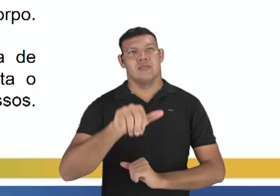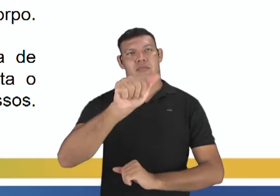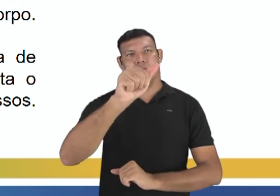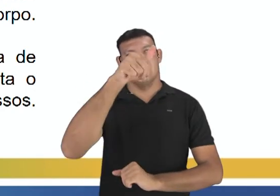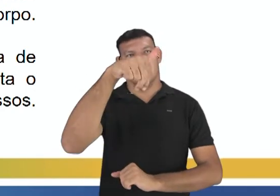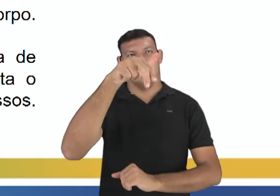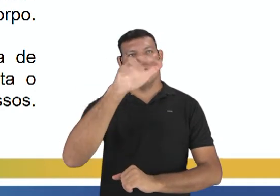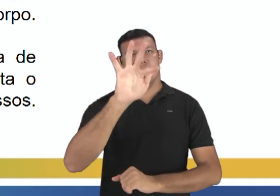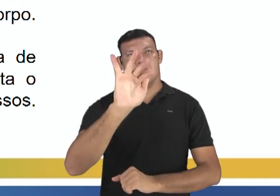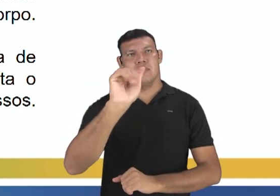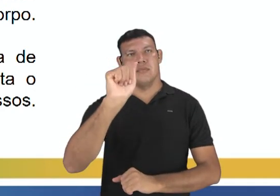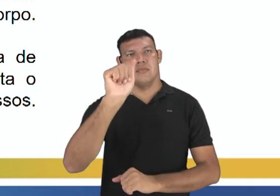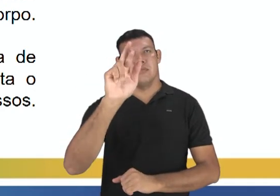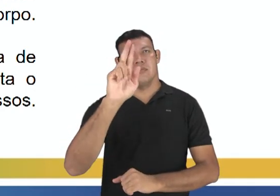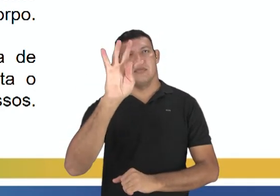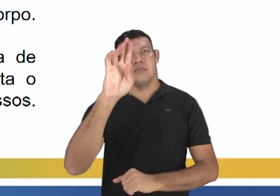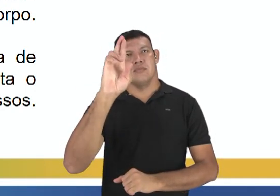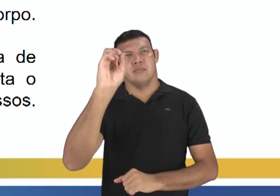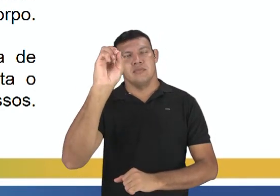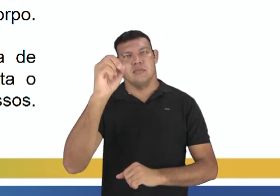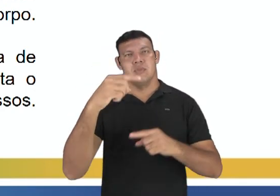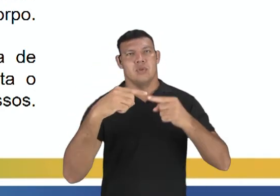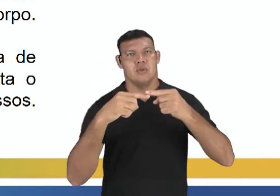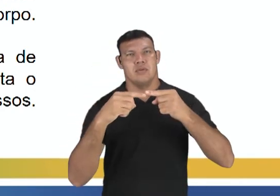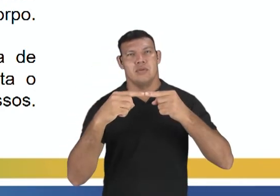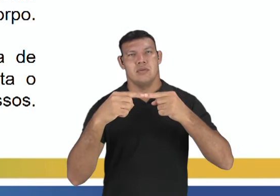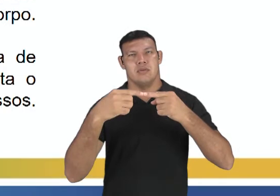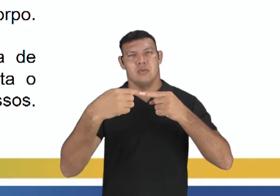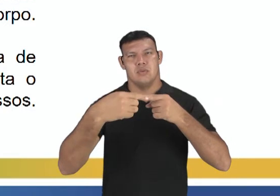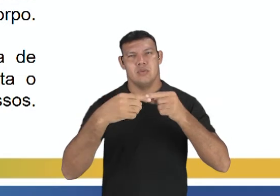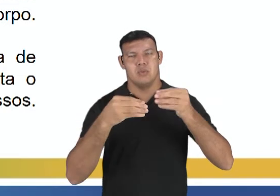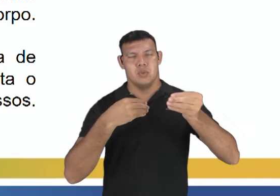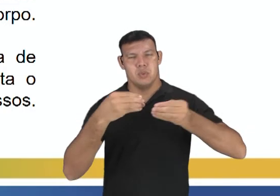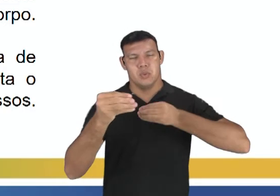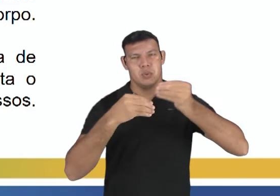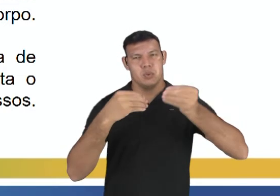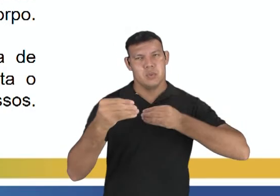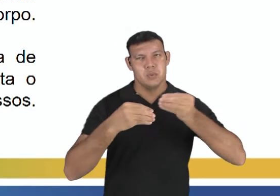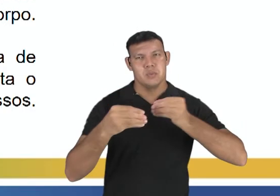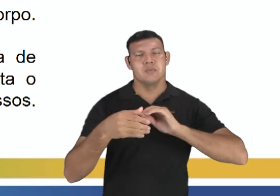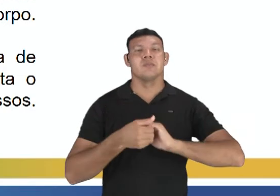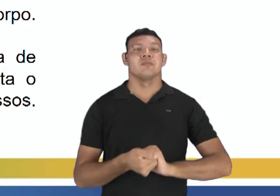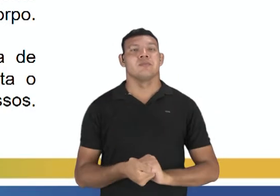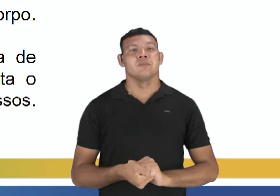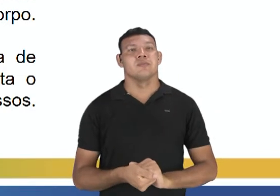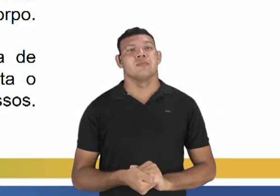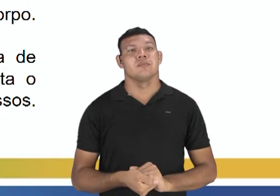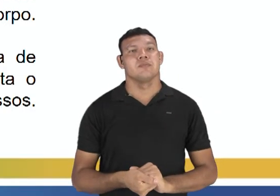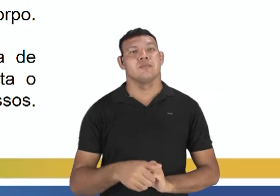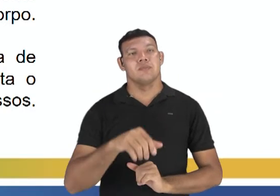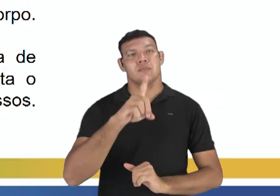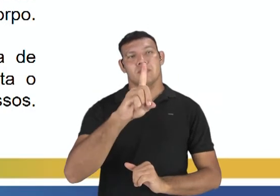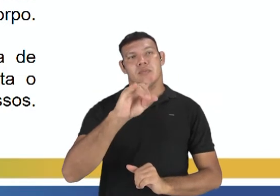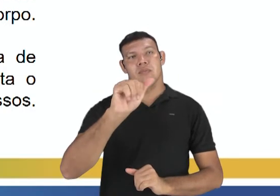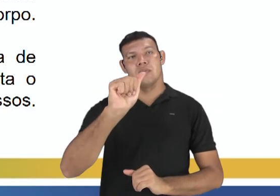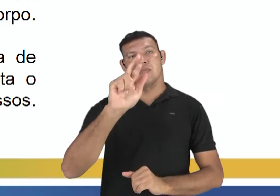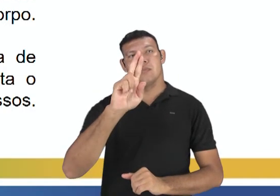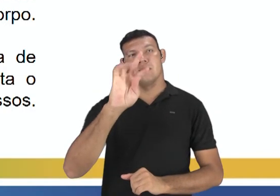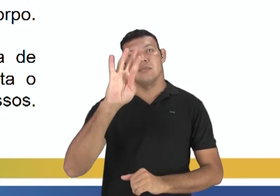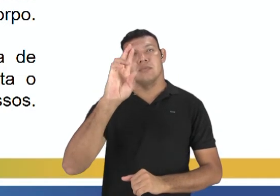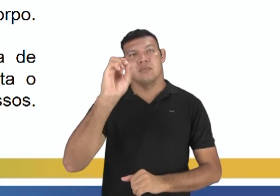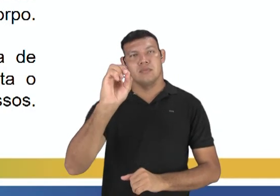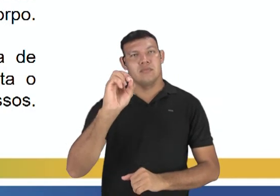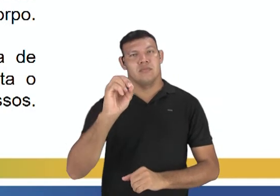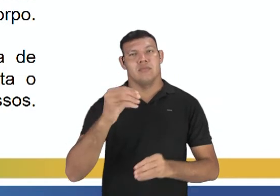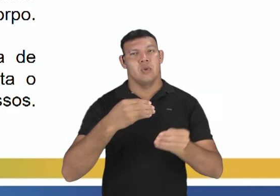as articulações semimóveis, que são flexíveis e cartilaginosas, tá? E a diartrose são as articulações